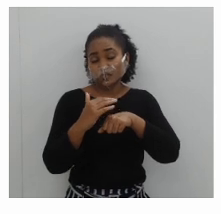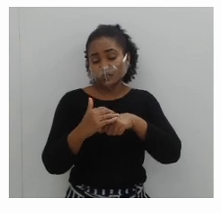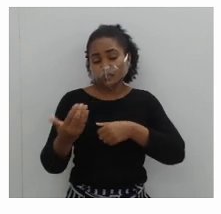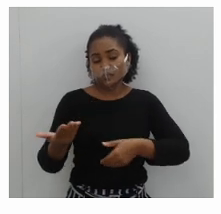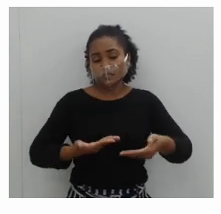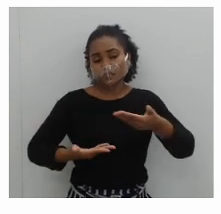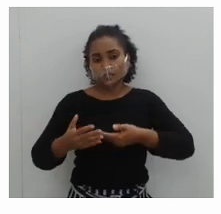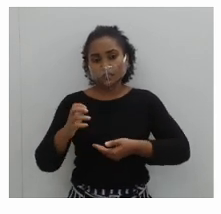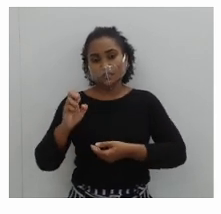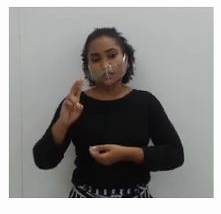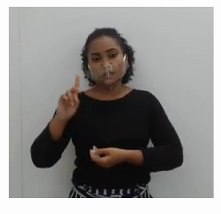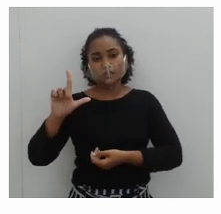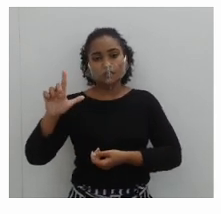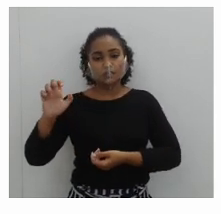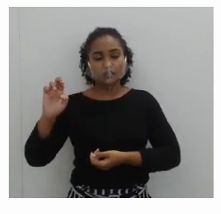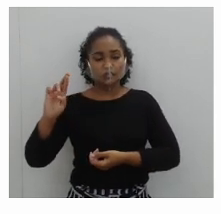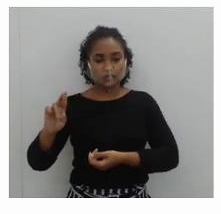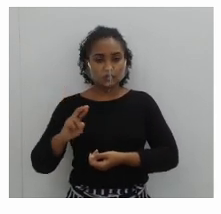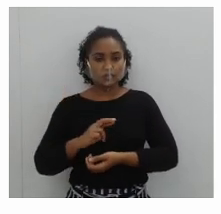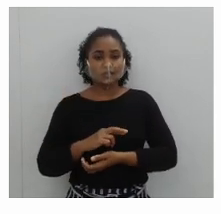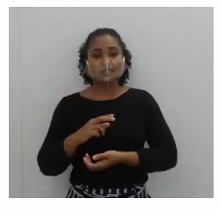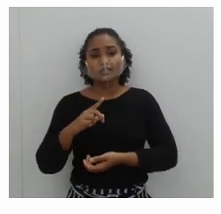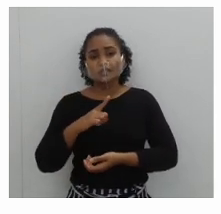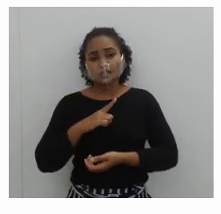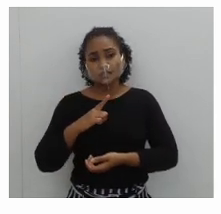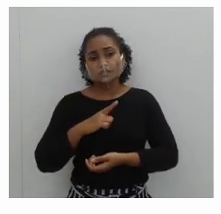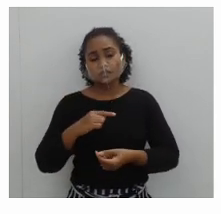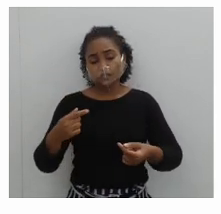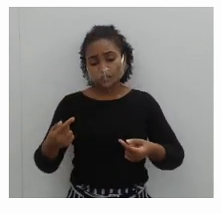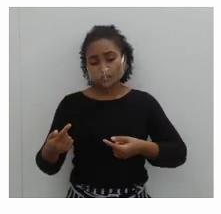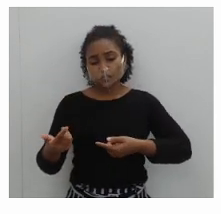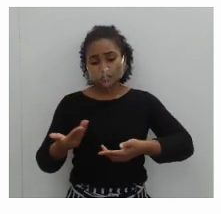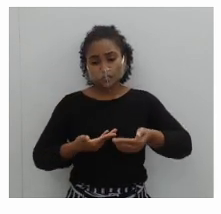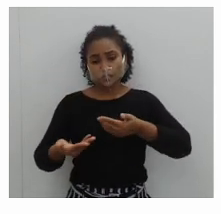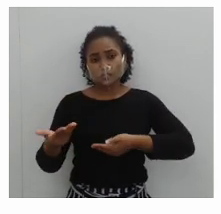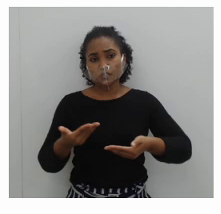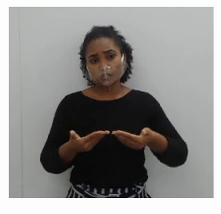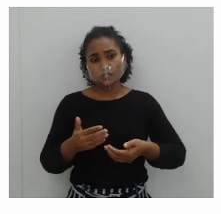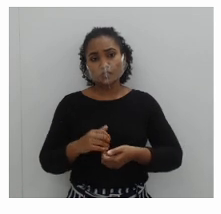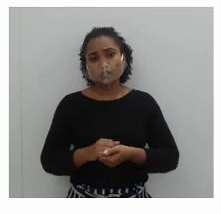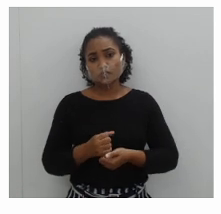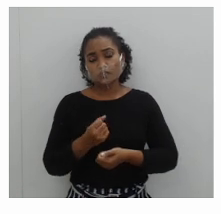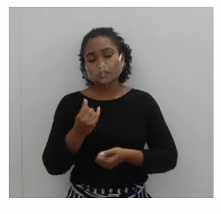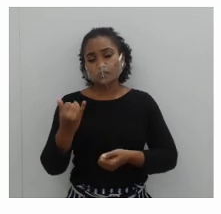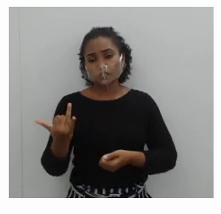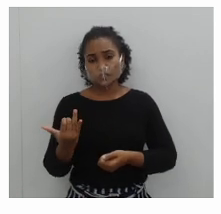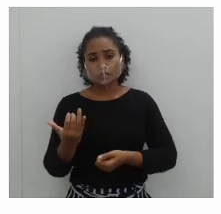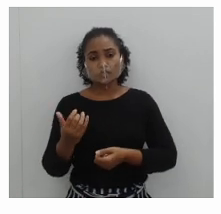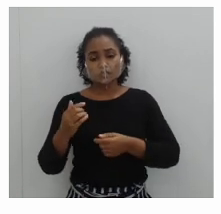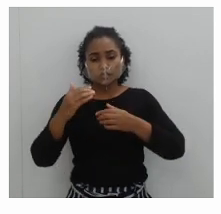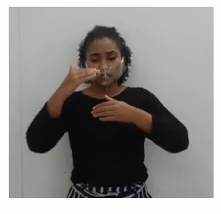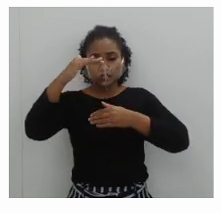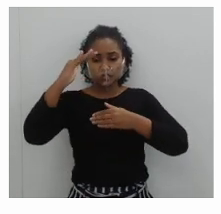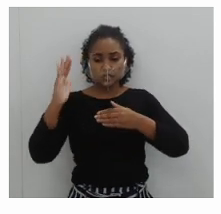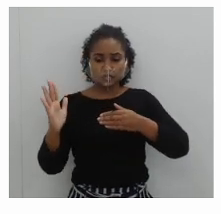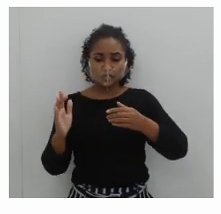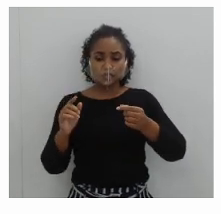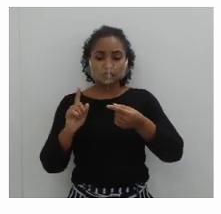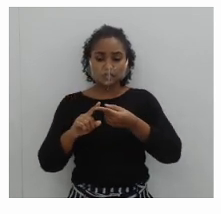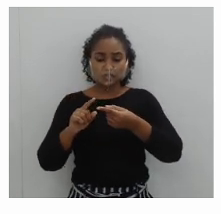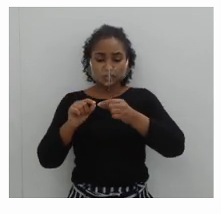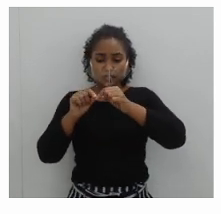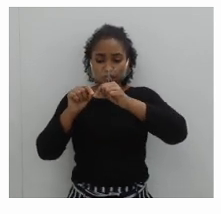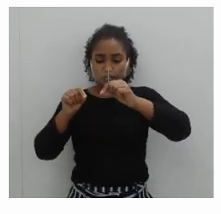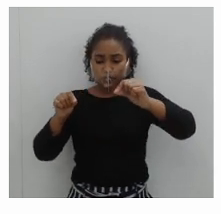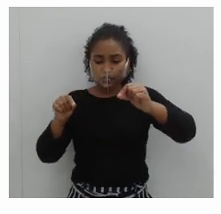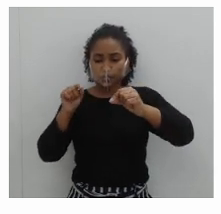de Euler. Ela relaciona o número de vértices, o número de faces e o número de arestas do